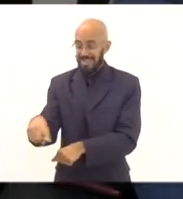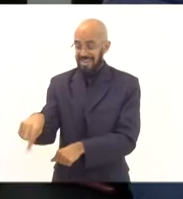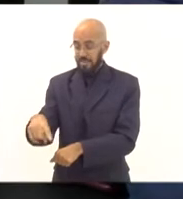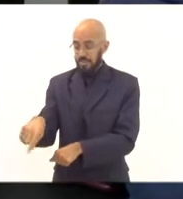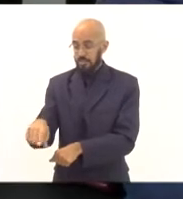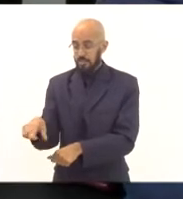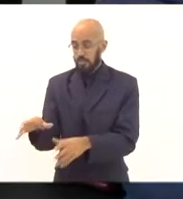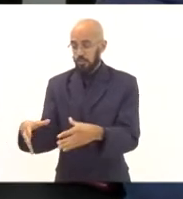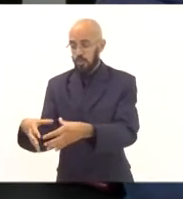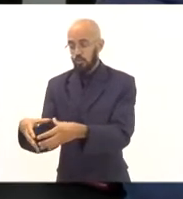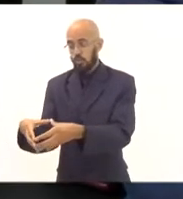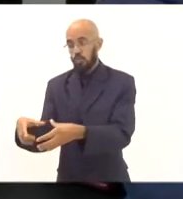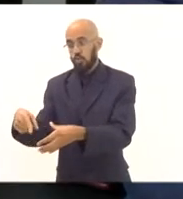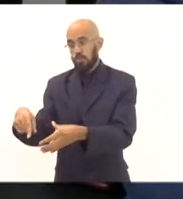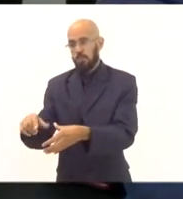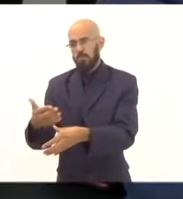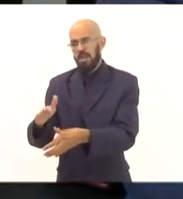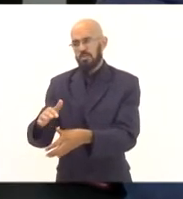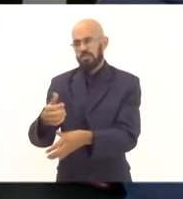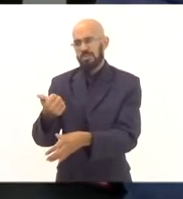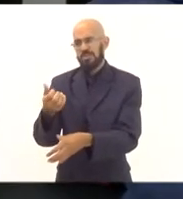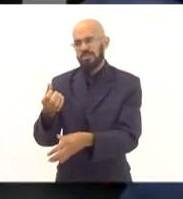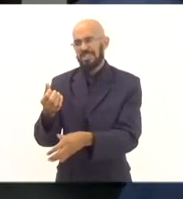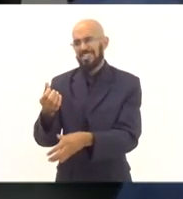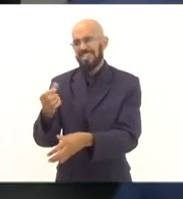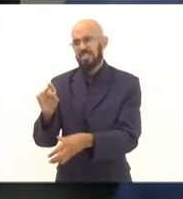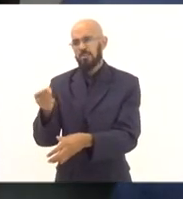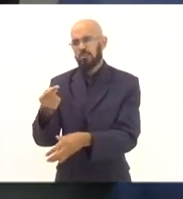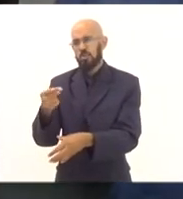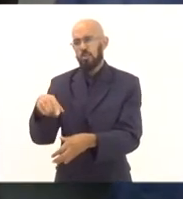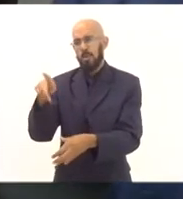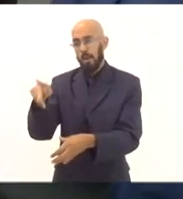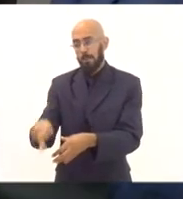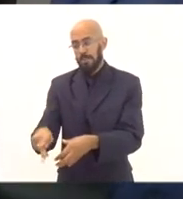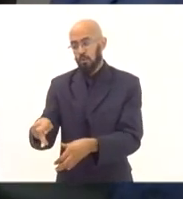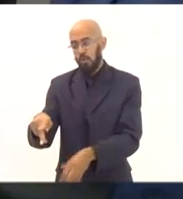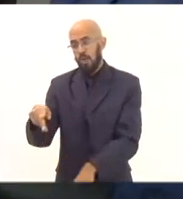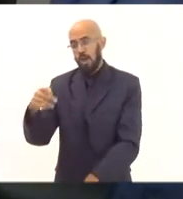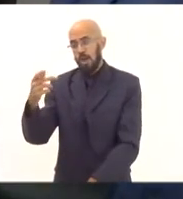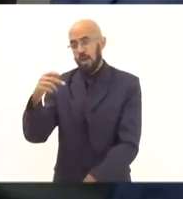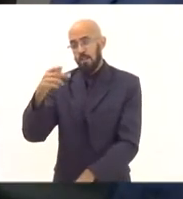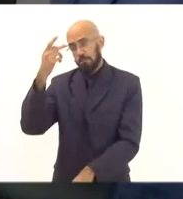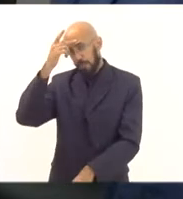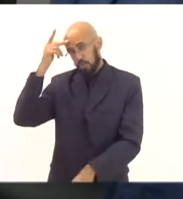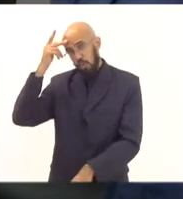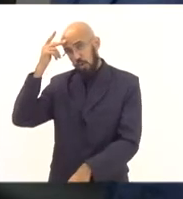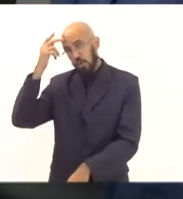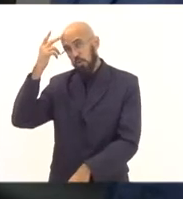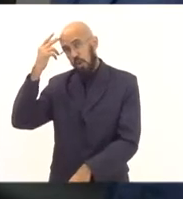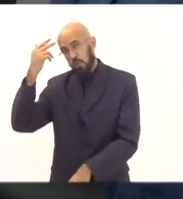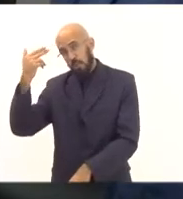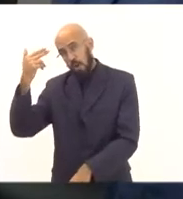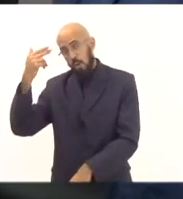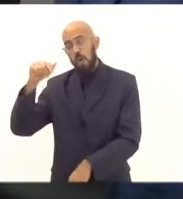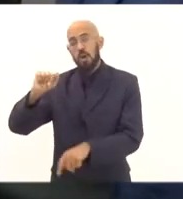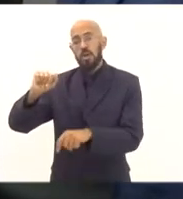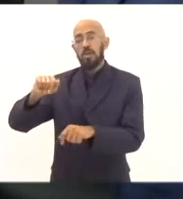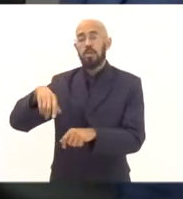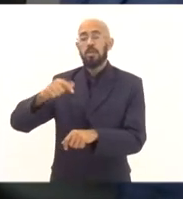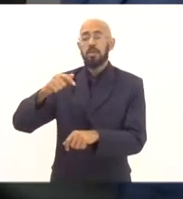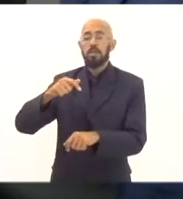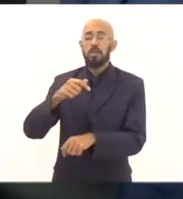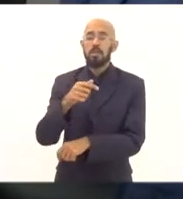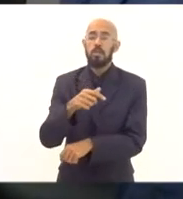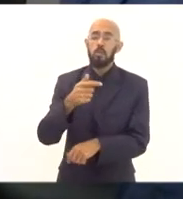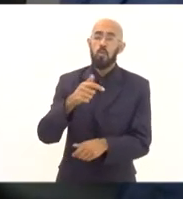crédito e os números aproximados de 16 mil para pessoas físicas e dizer se 9000 para pessoas jurídicas tá